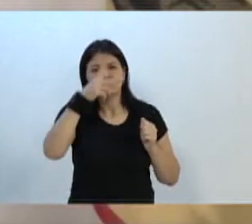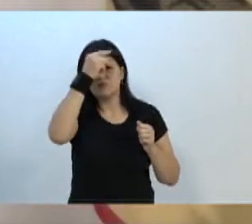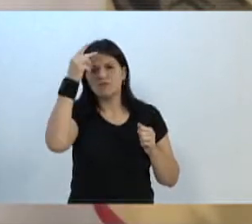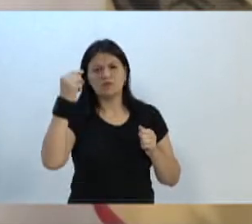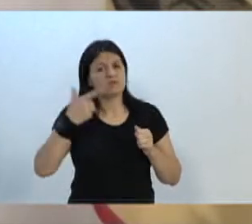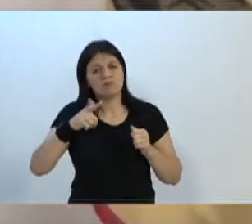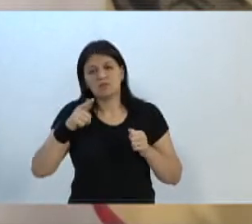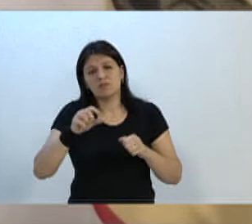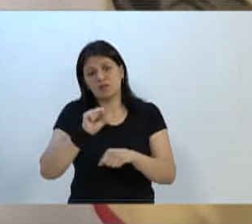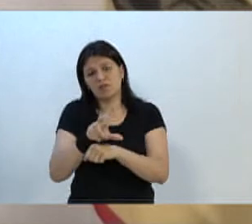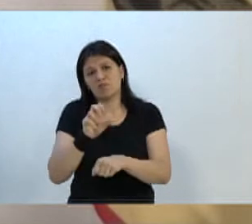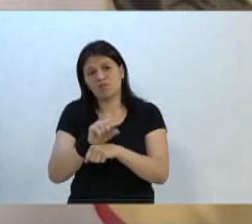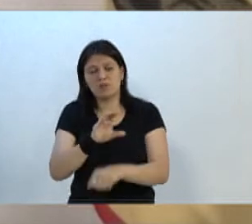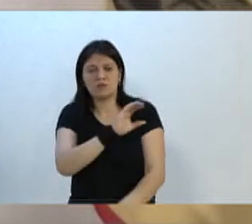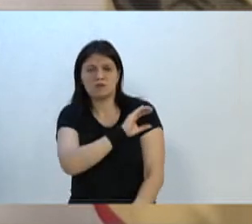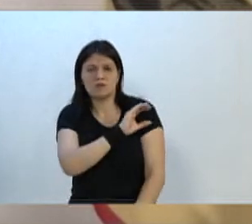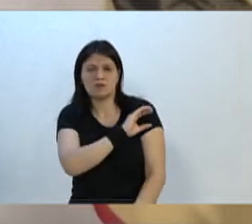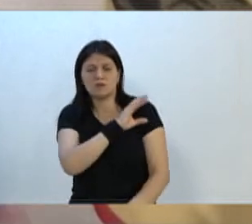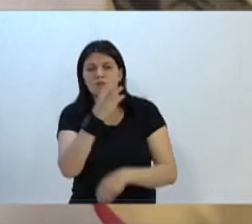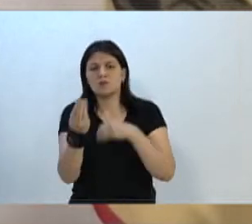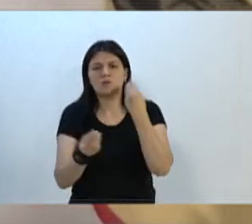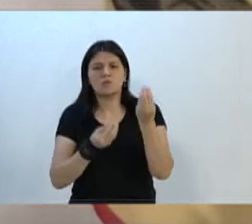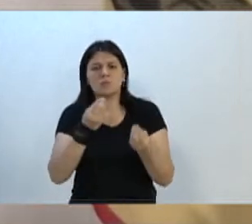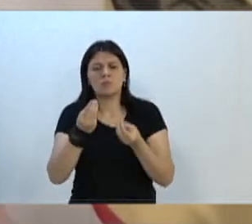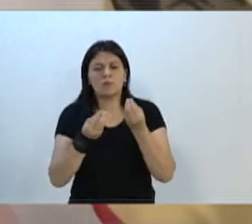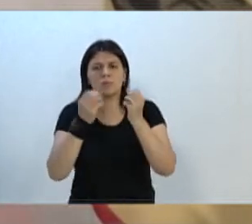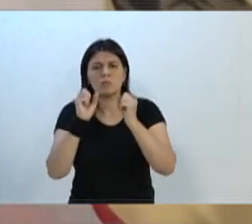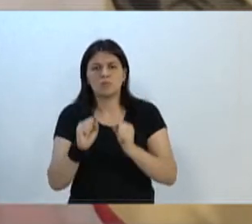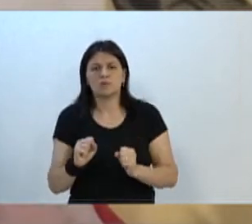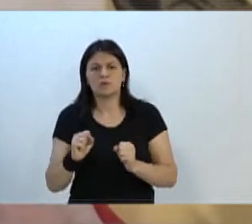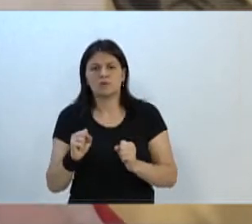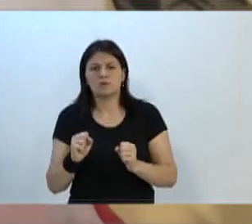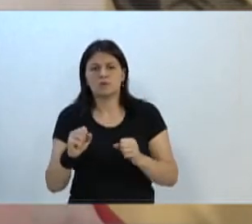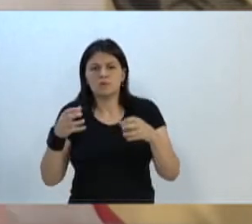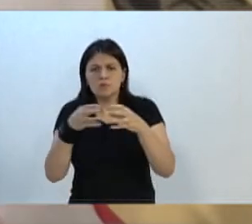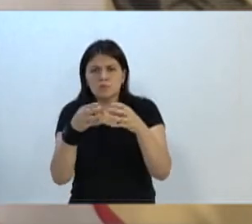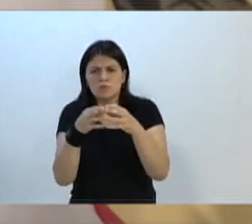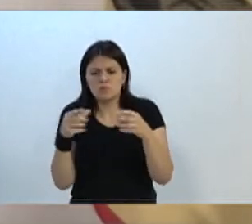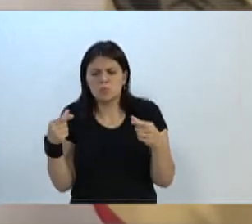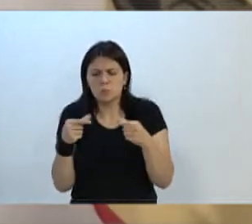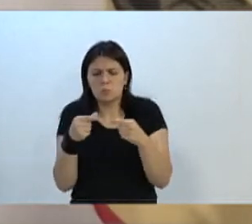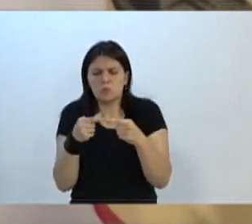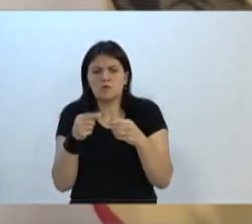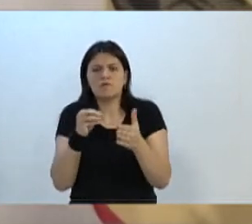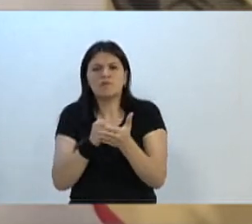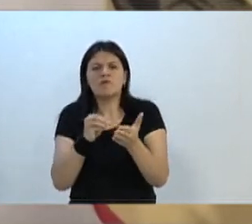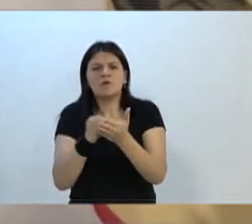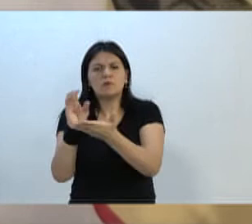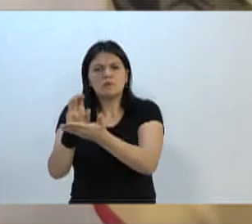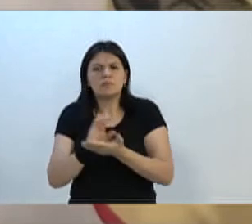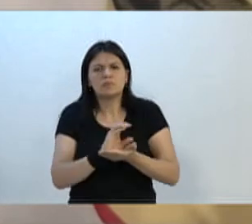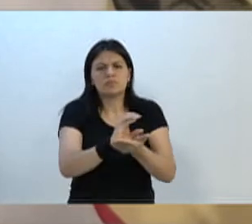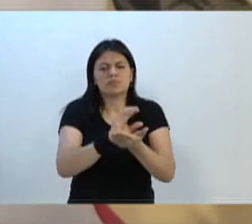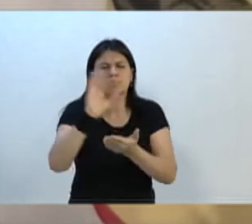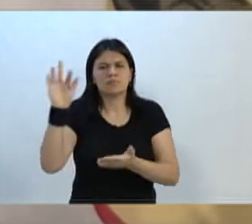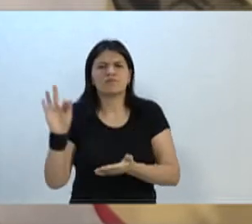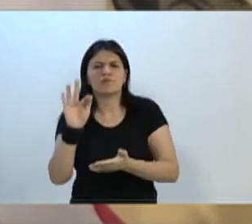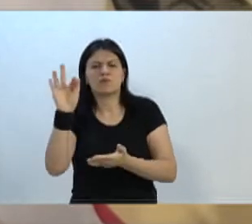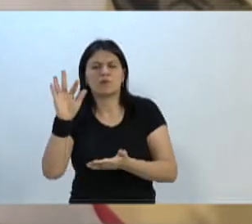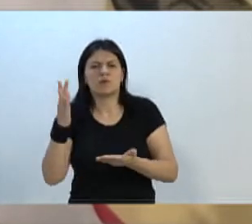creche como é possível que hajam tantos problemas de equipe reduzida falta de orçamento e falta de Repasses federais